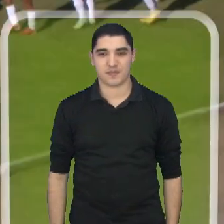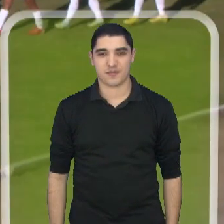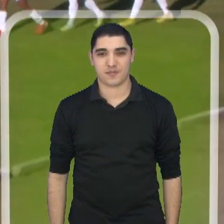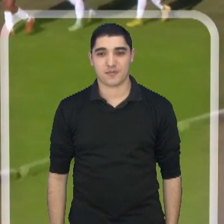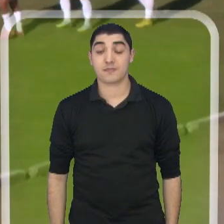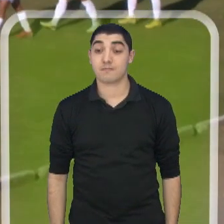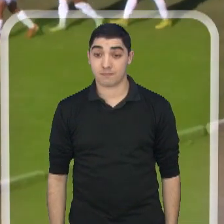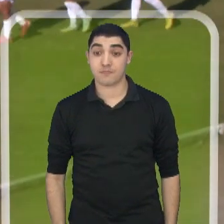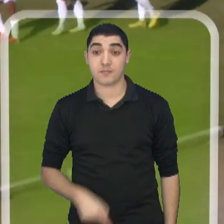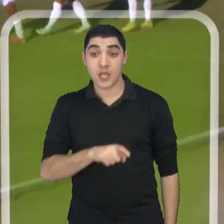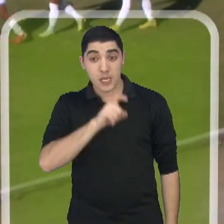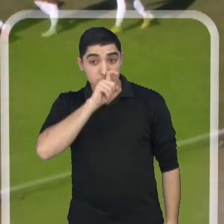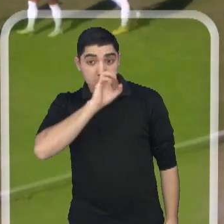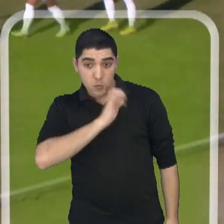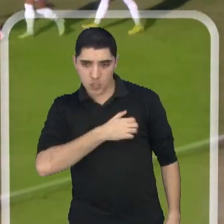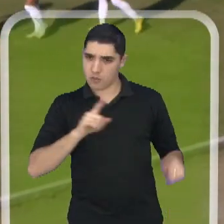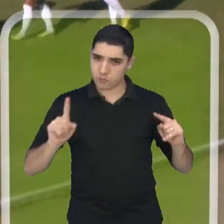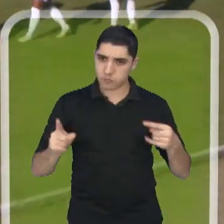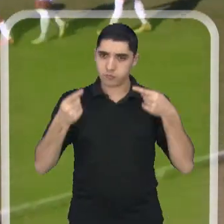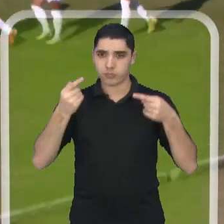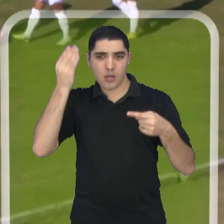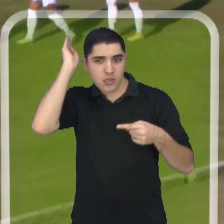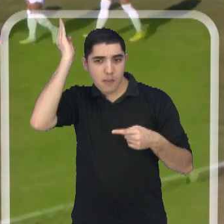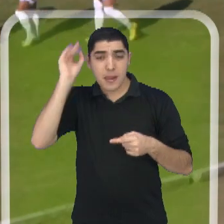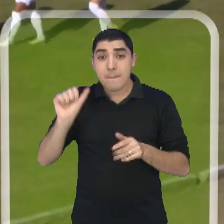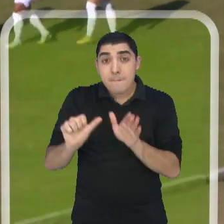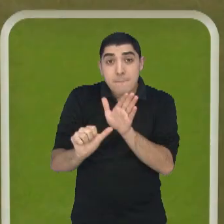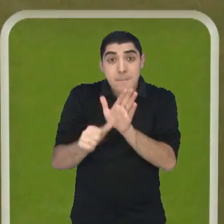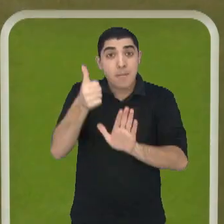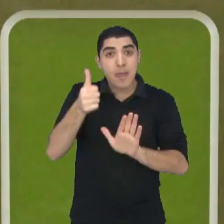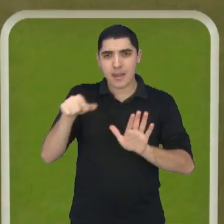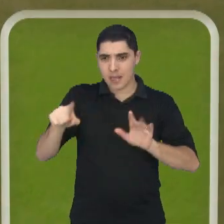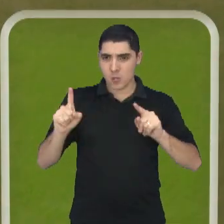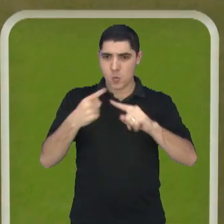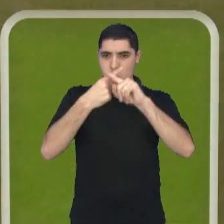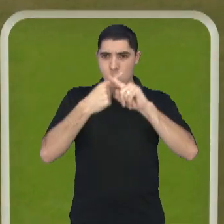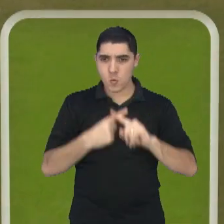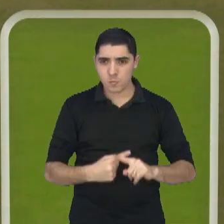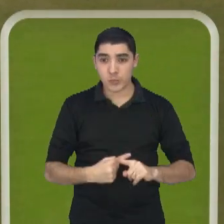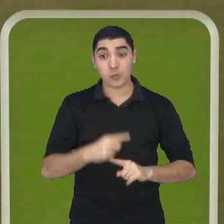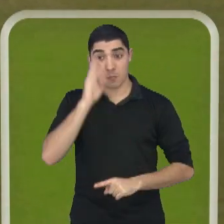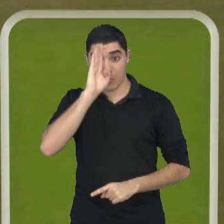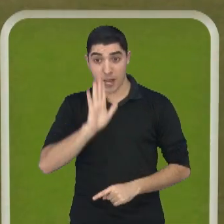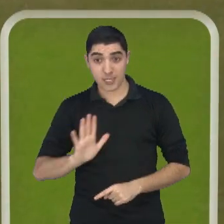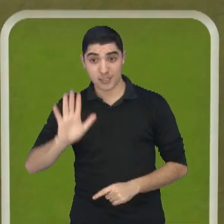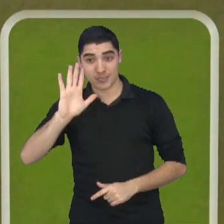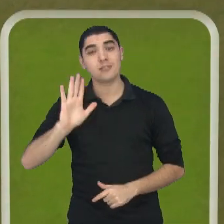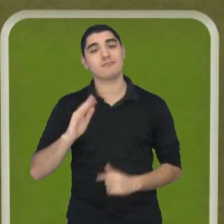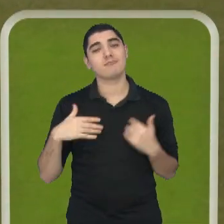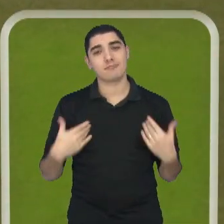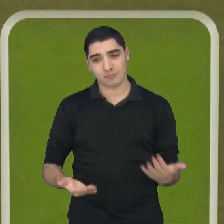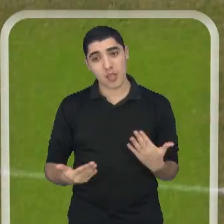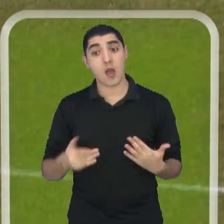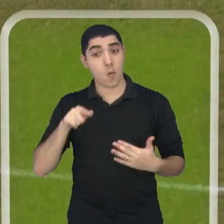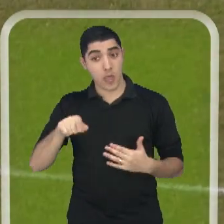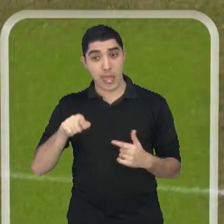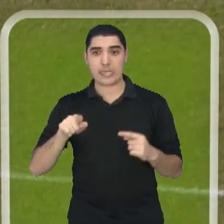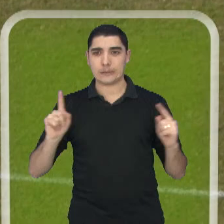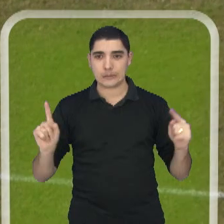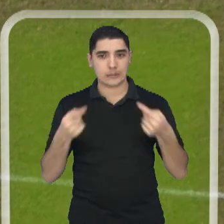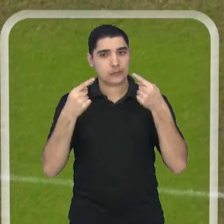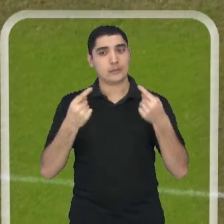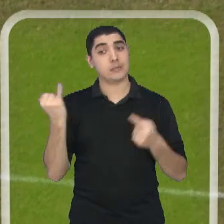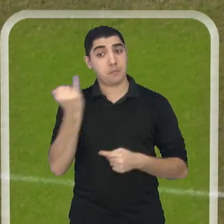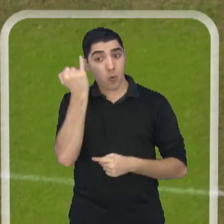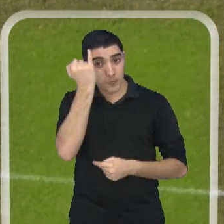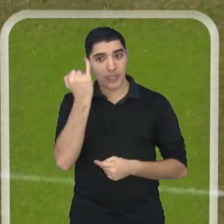São José e Taubaté entraram em campo pela primeira vez em uma competição nacional. E era justamente em jogo decisivo para as